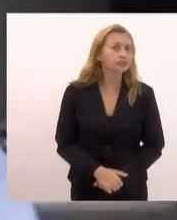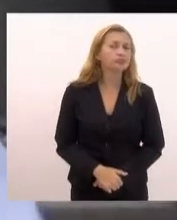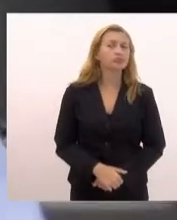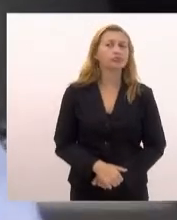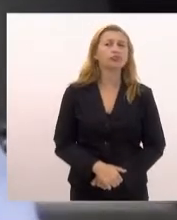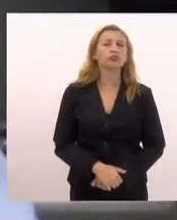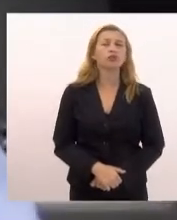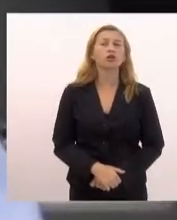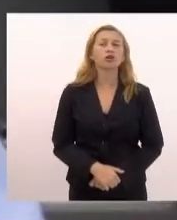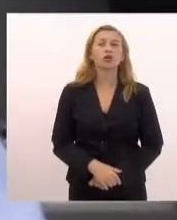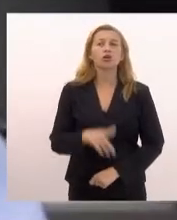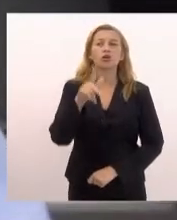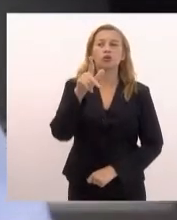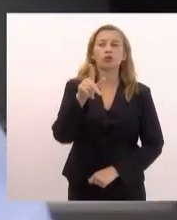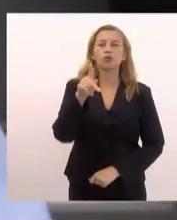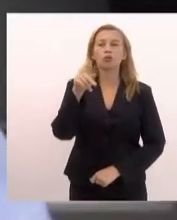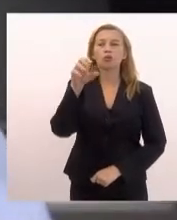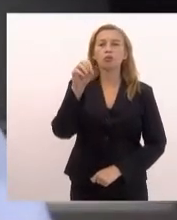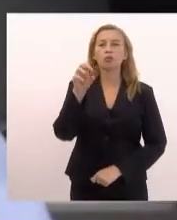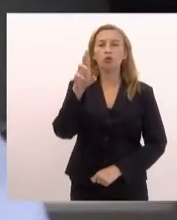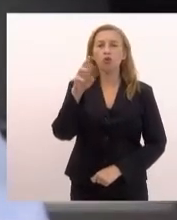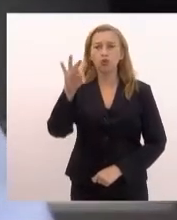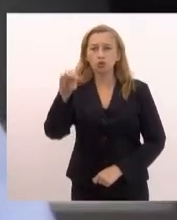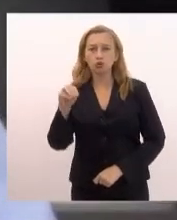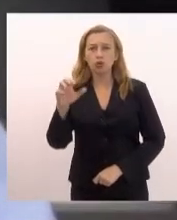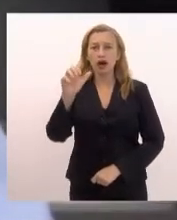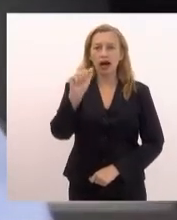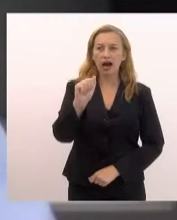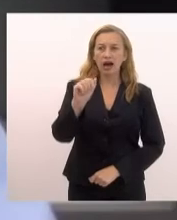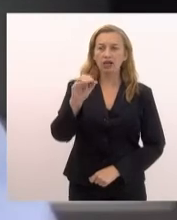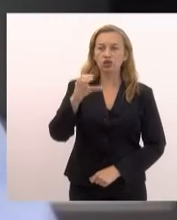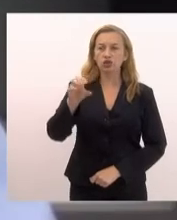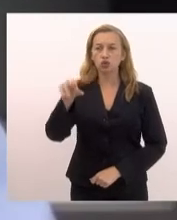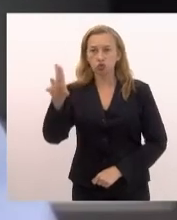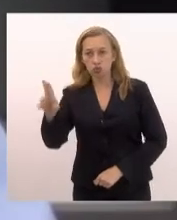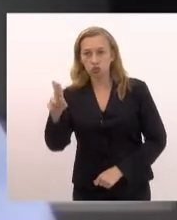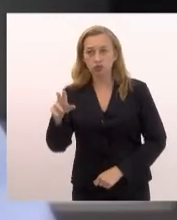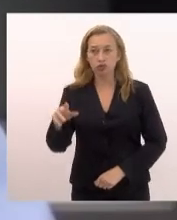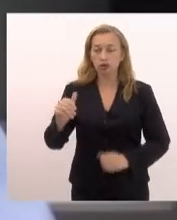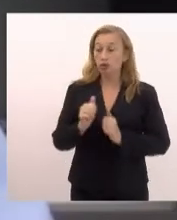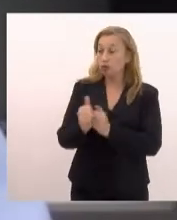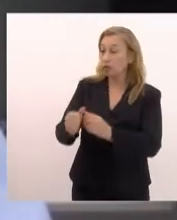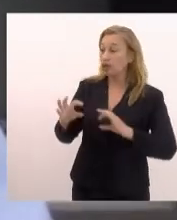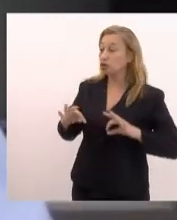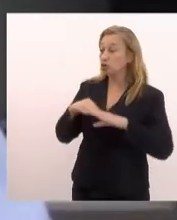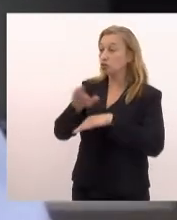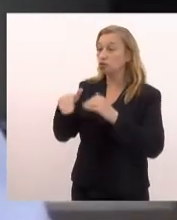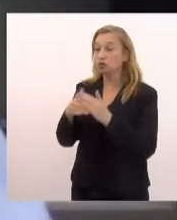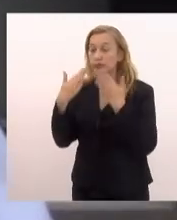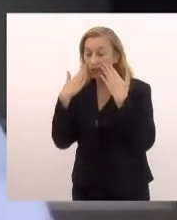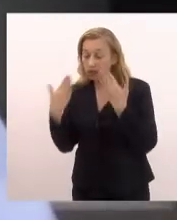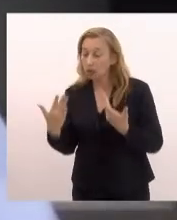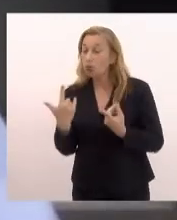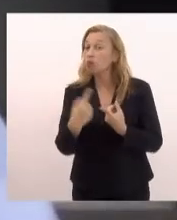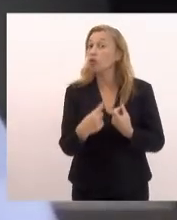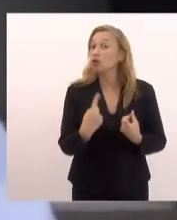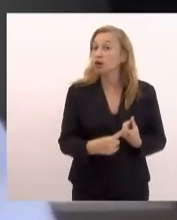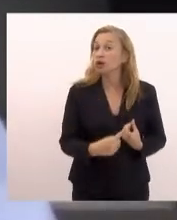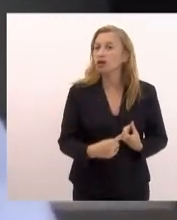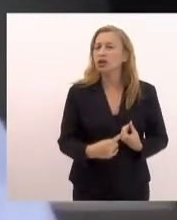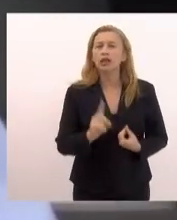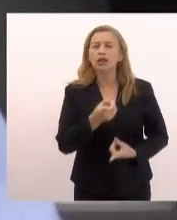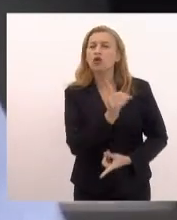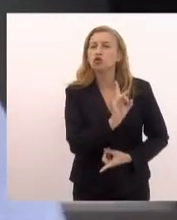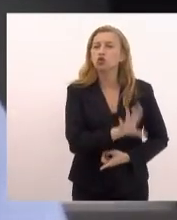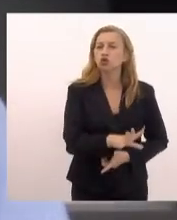em especial, porque eu estive lá presente e pude acompanhar toda essa apresentação, porque isso não